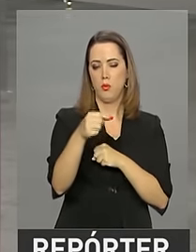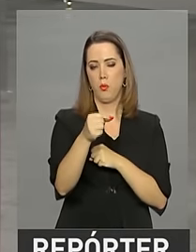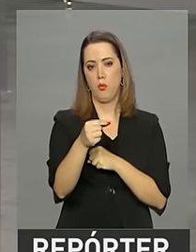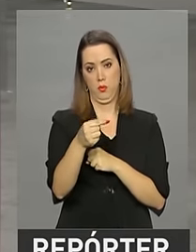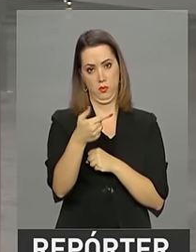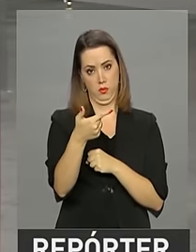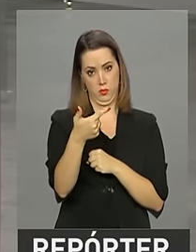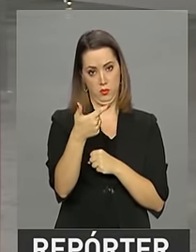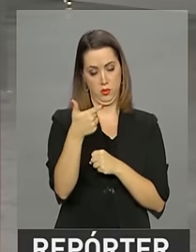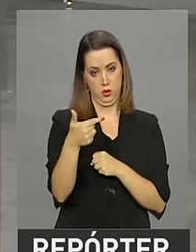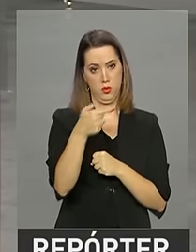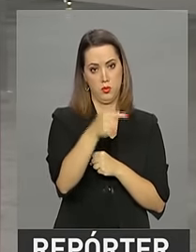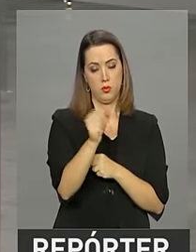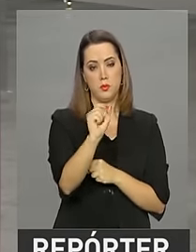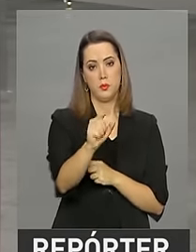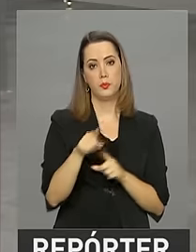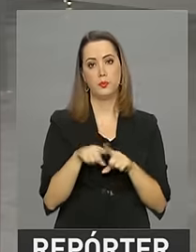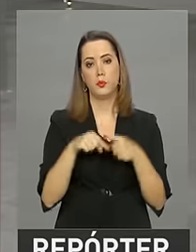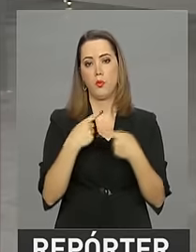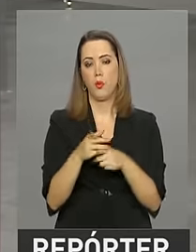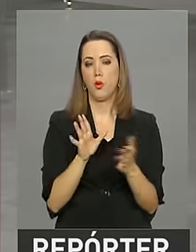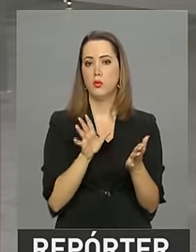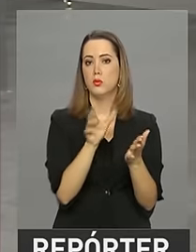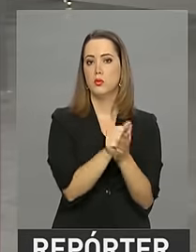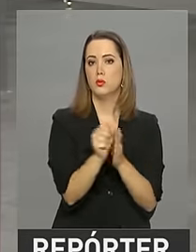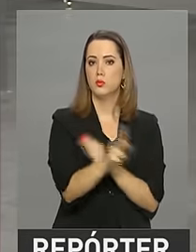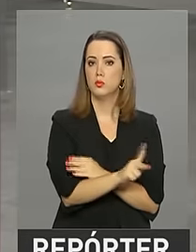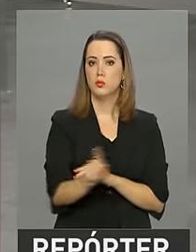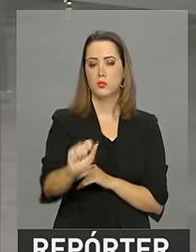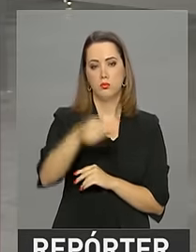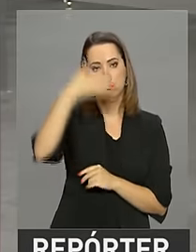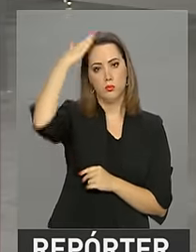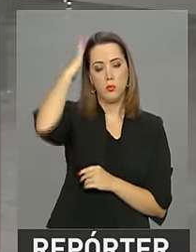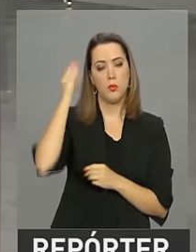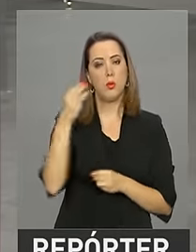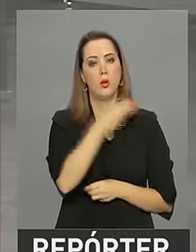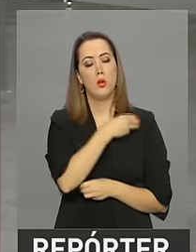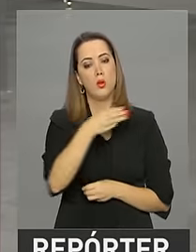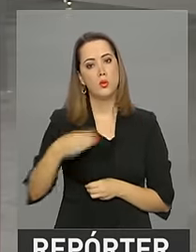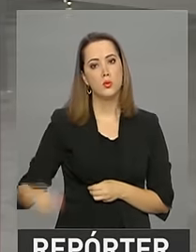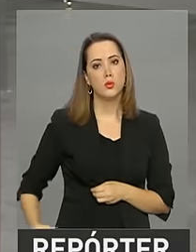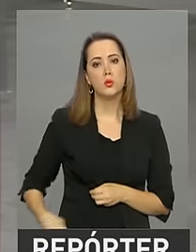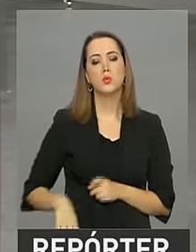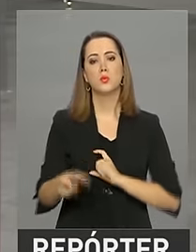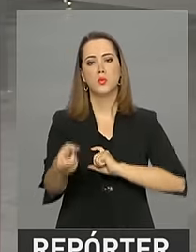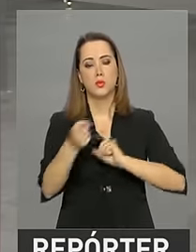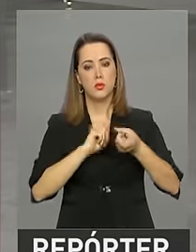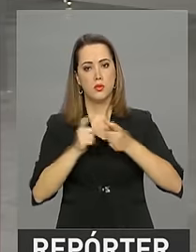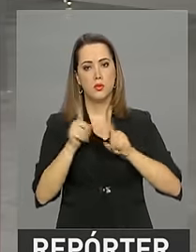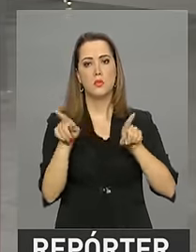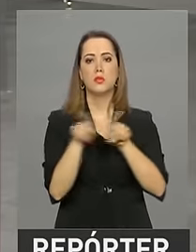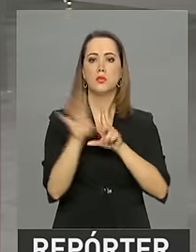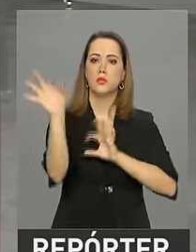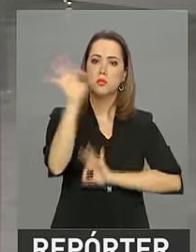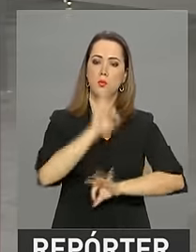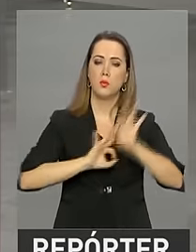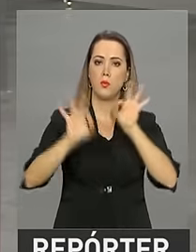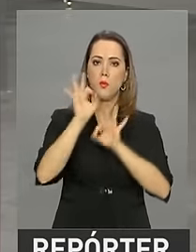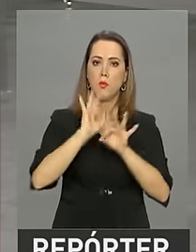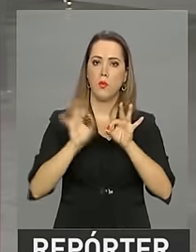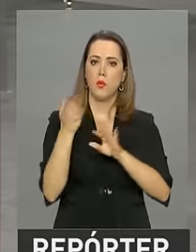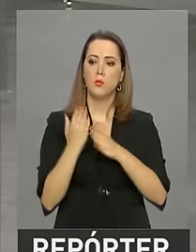participarem da posse do presidente Michel temmer no Congresso Nacional Os ministros da Fazenda Henrique merelles e do planejamento Diogo loveira